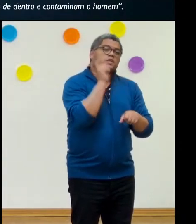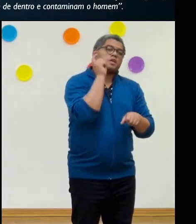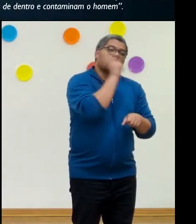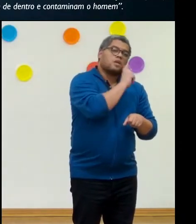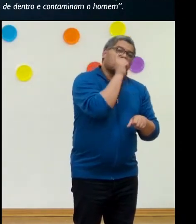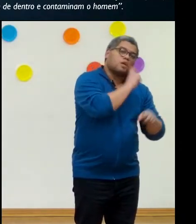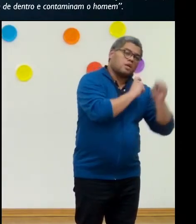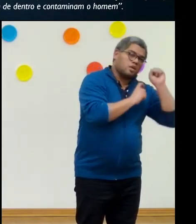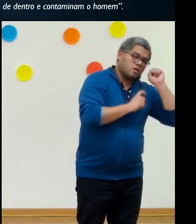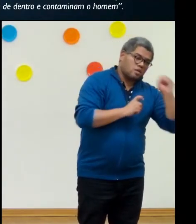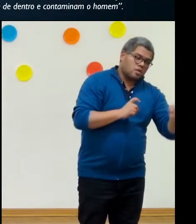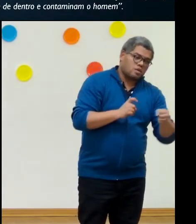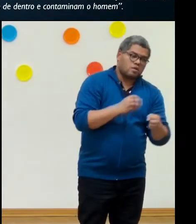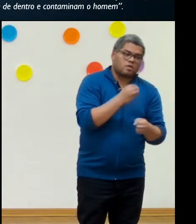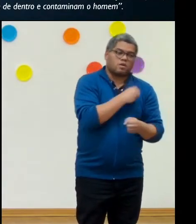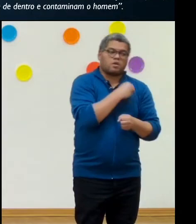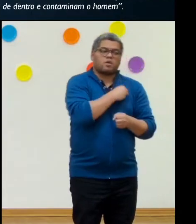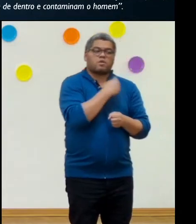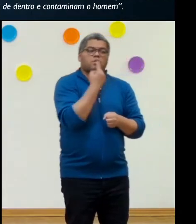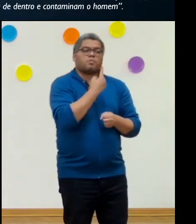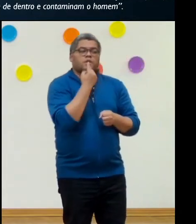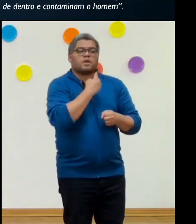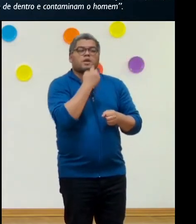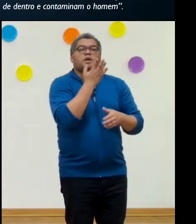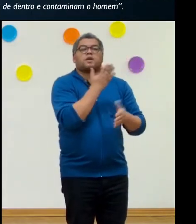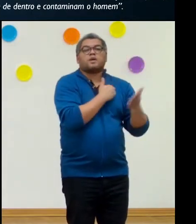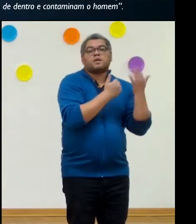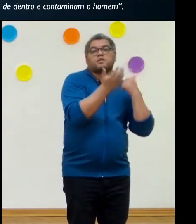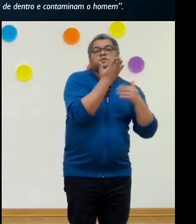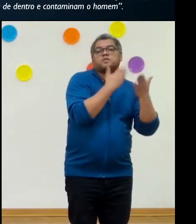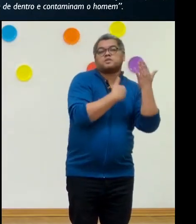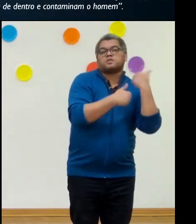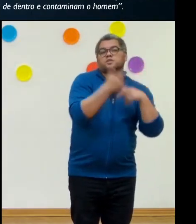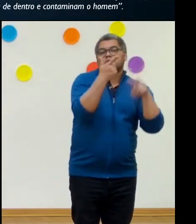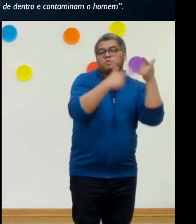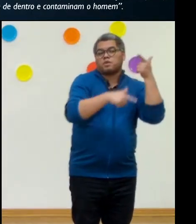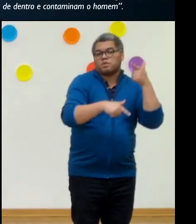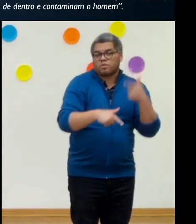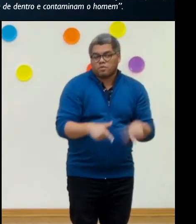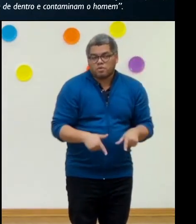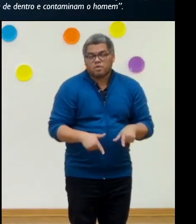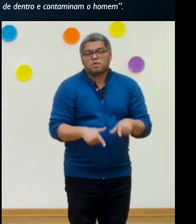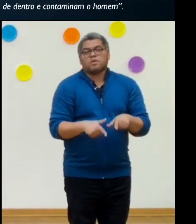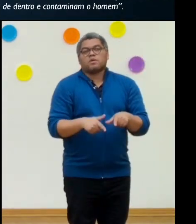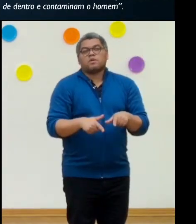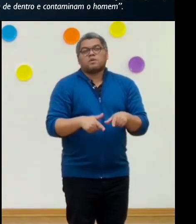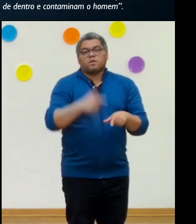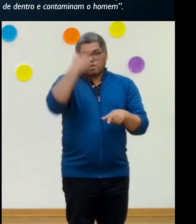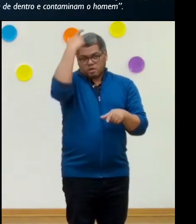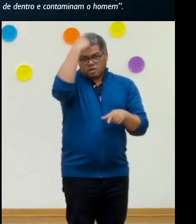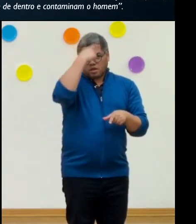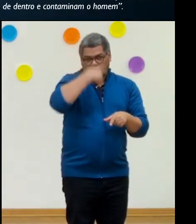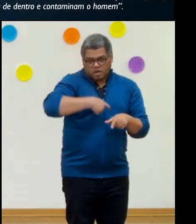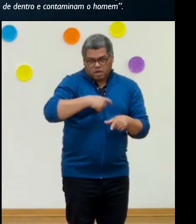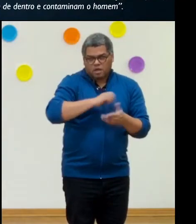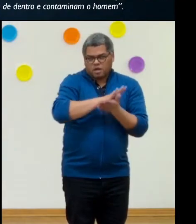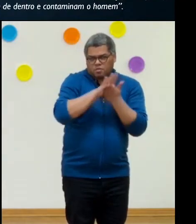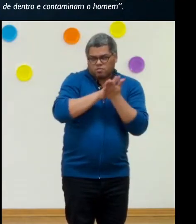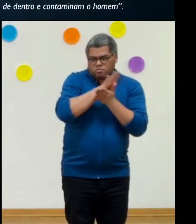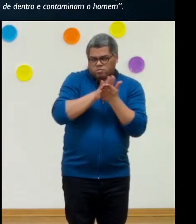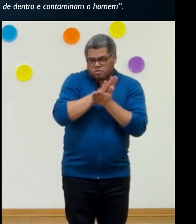O pecado puxa vários, corrompe caráter e conduz para outros pecados. E